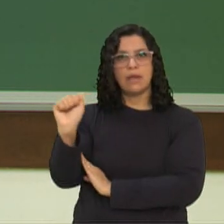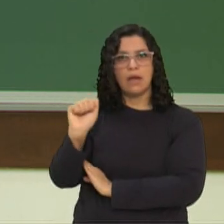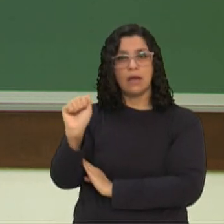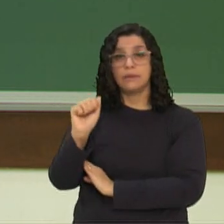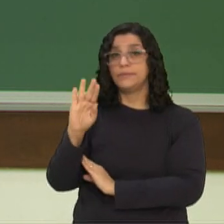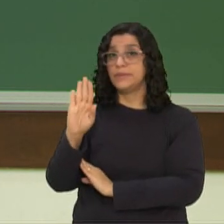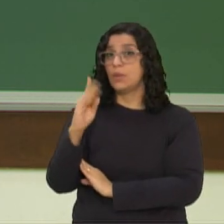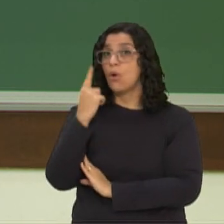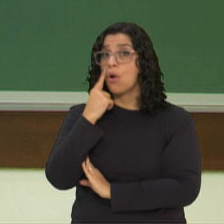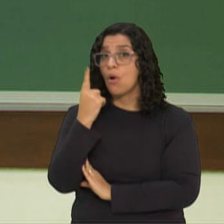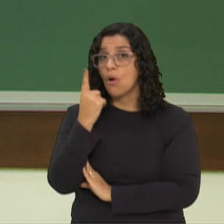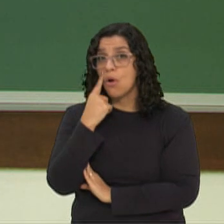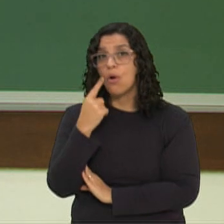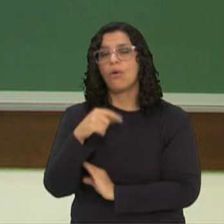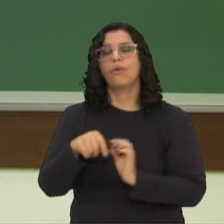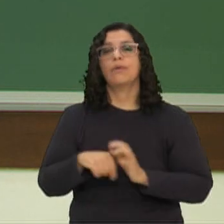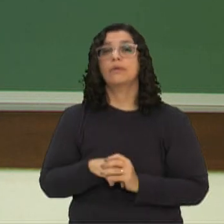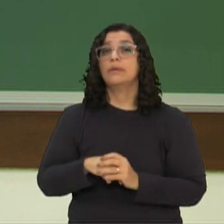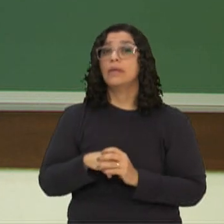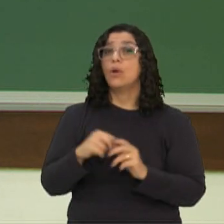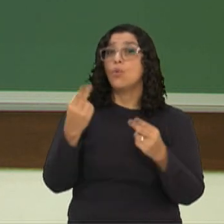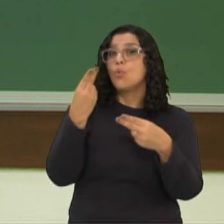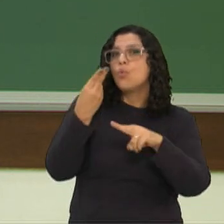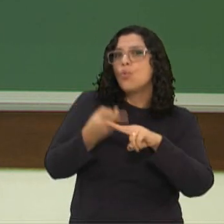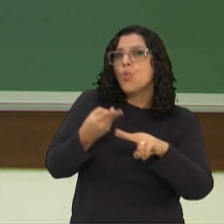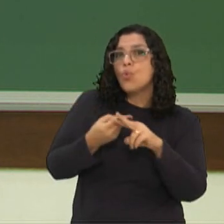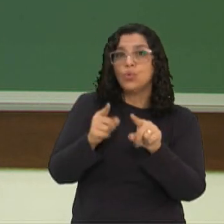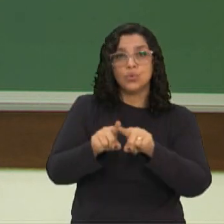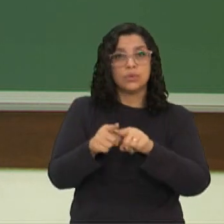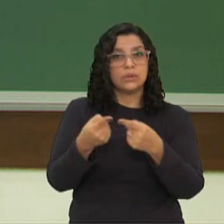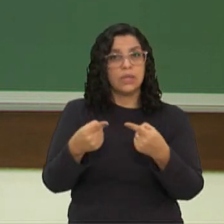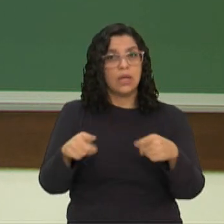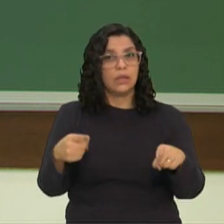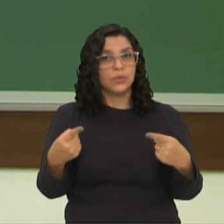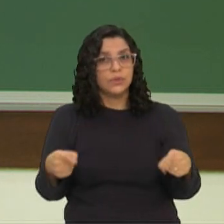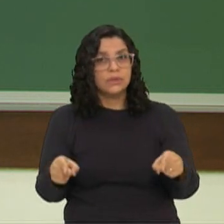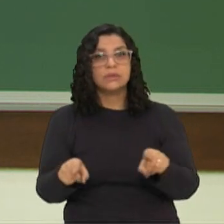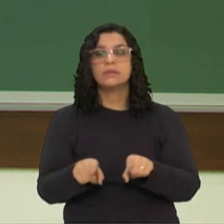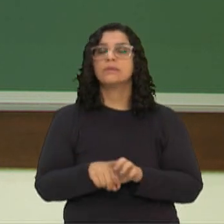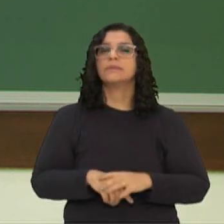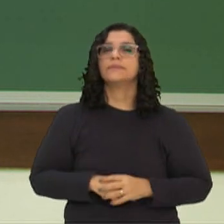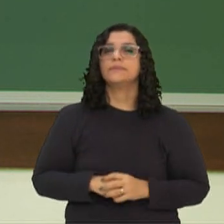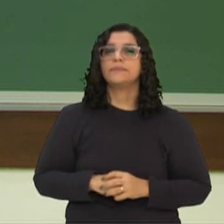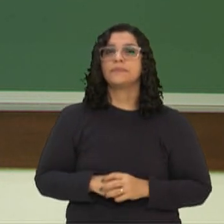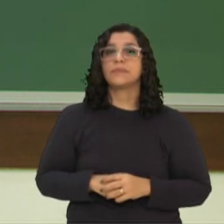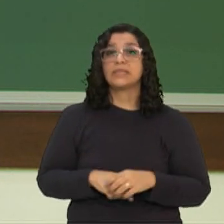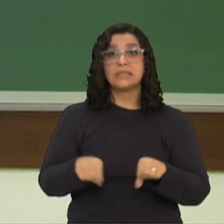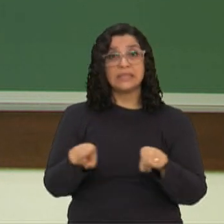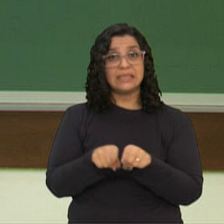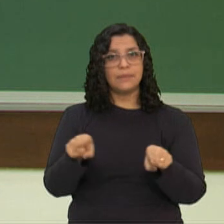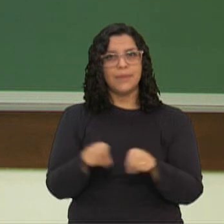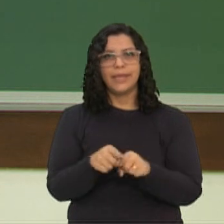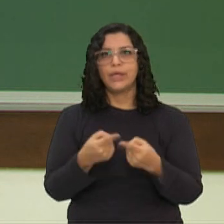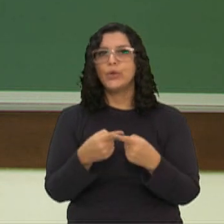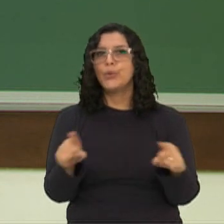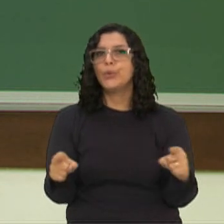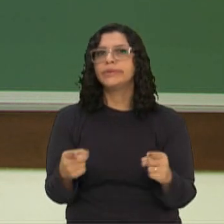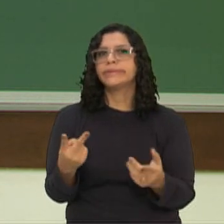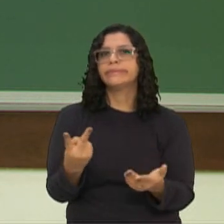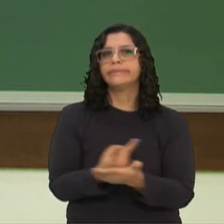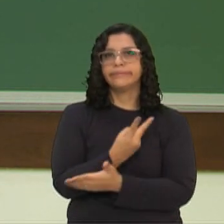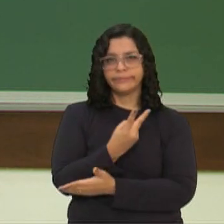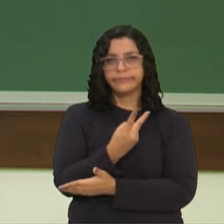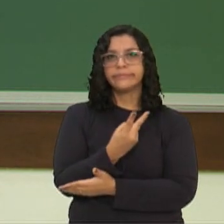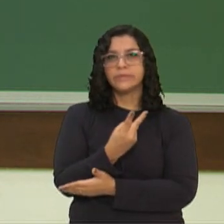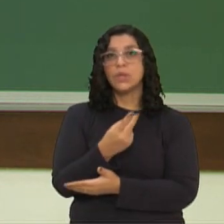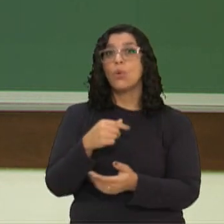Então, o uso da churrasqueira, ou digamos assim, às vezes até o mau uso, né?